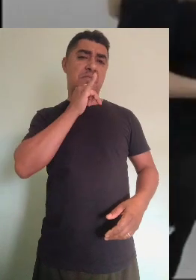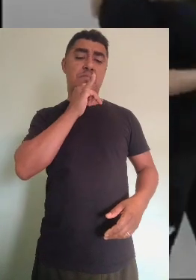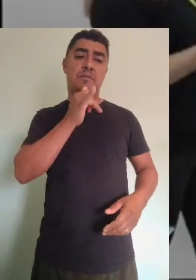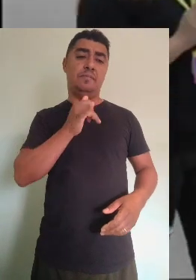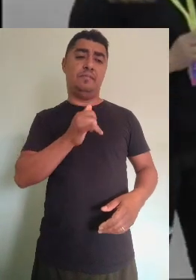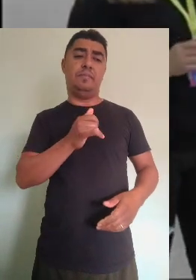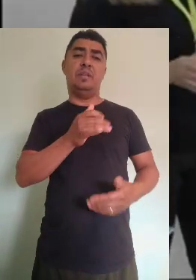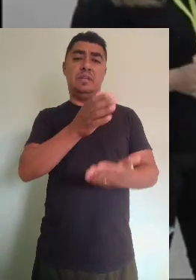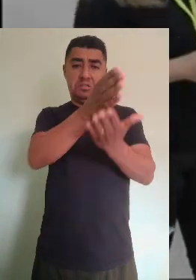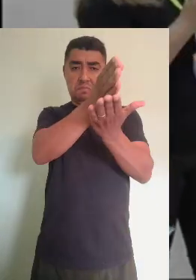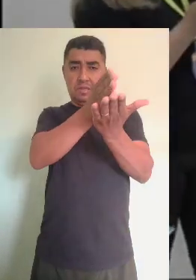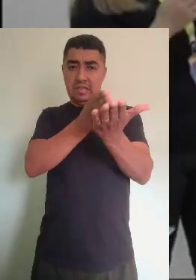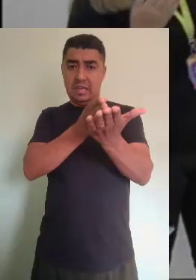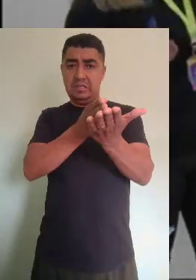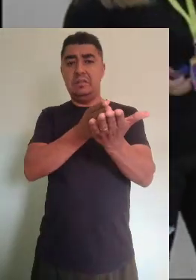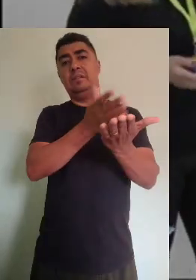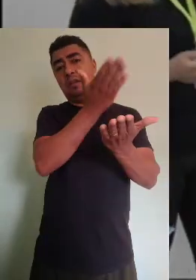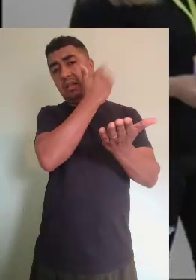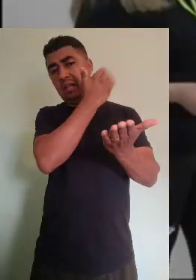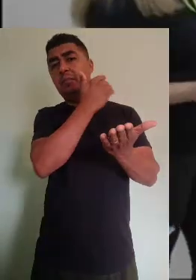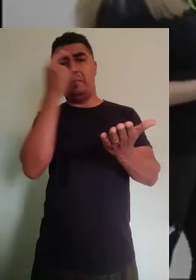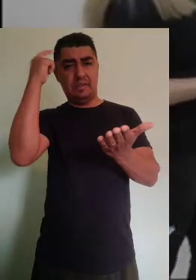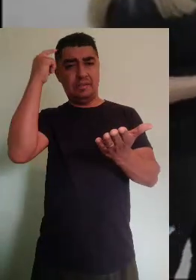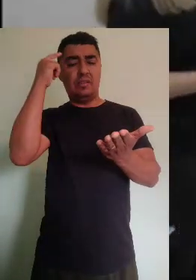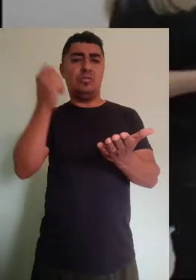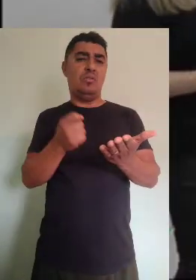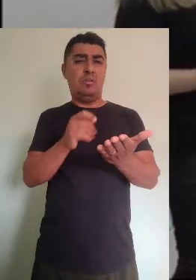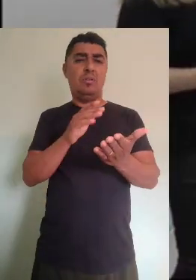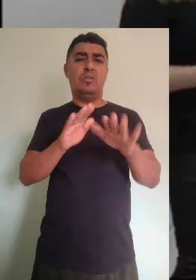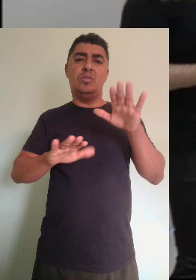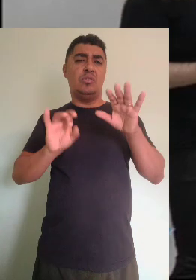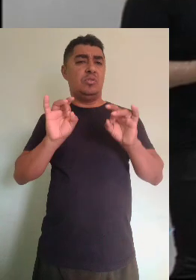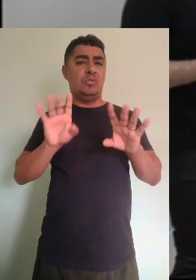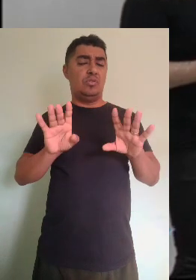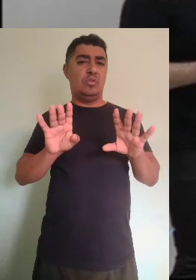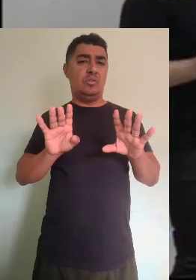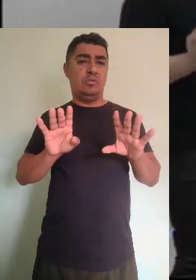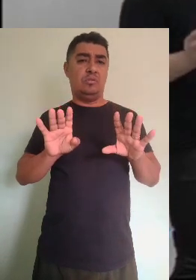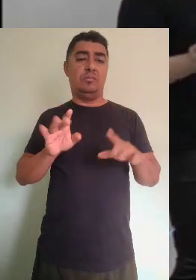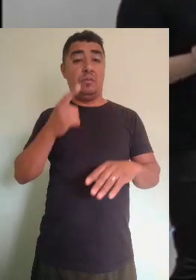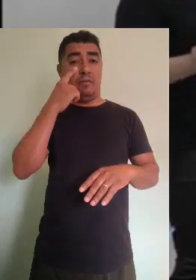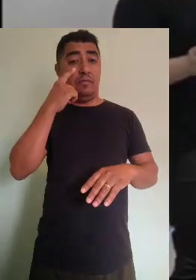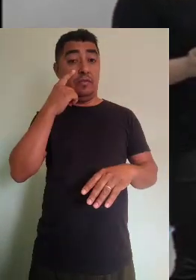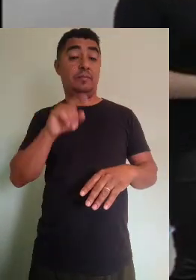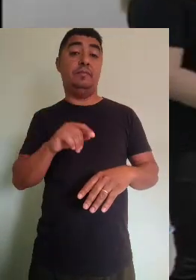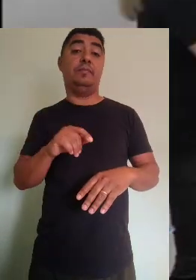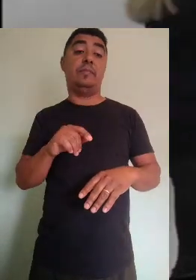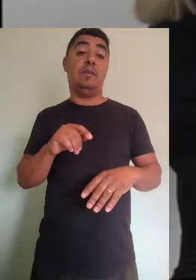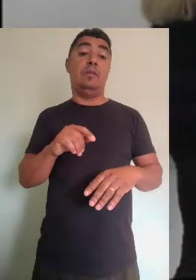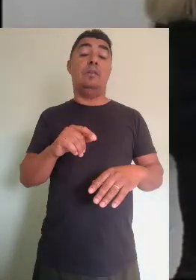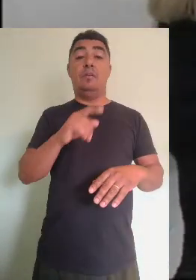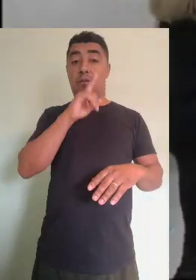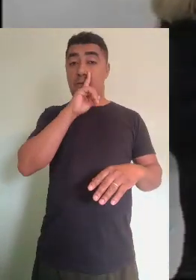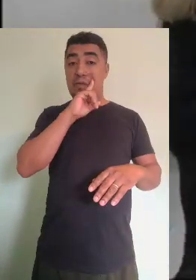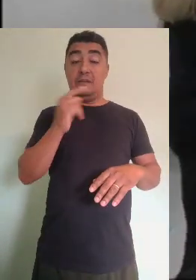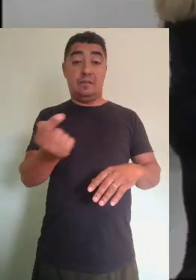era homens e a outra metade era mulheres, só como hipótese, tá? O que acontece? As mulheres não tinham direitos políticos, então